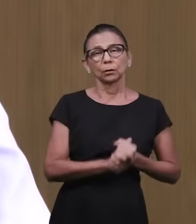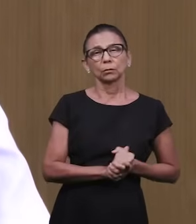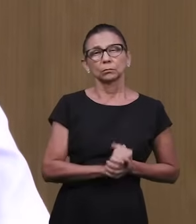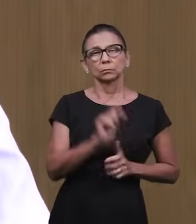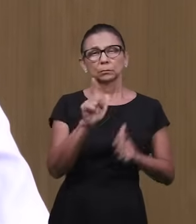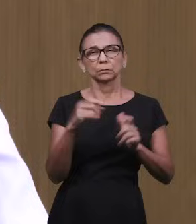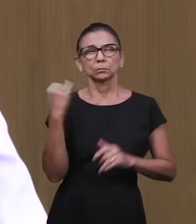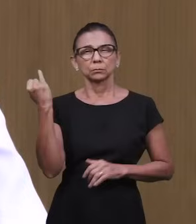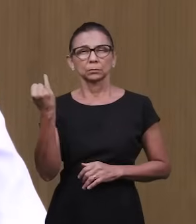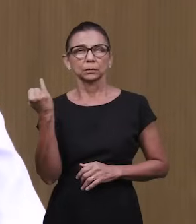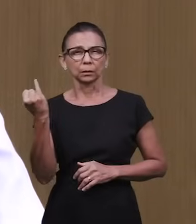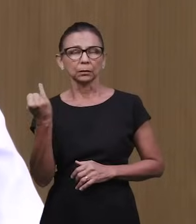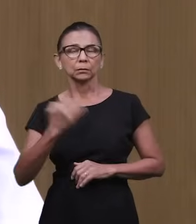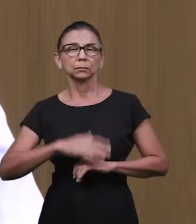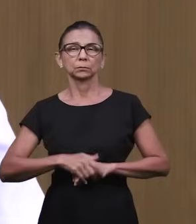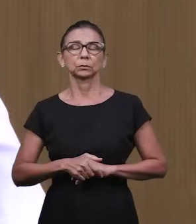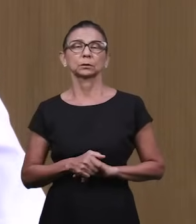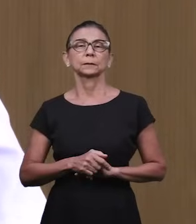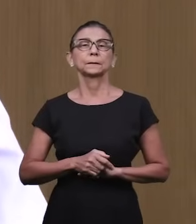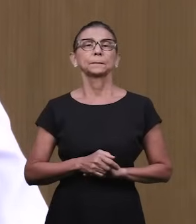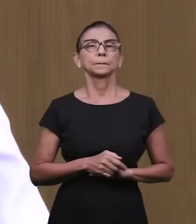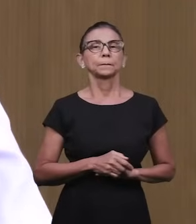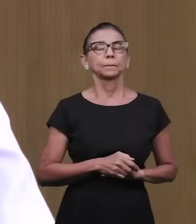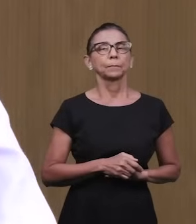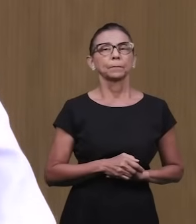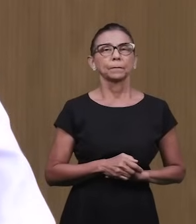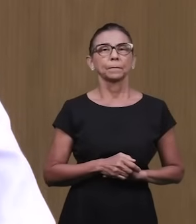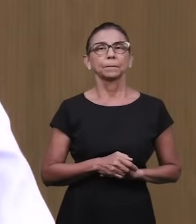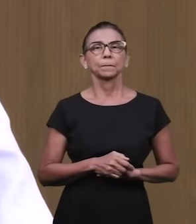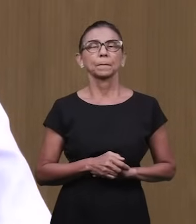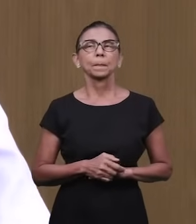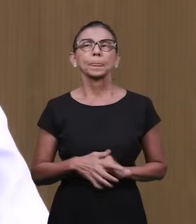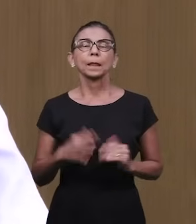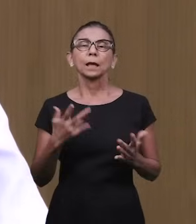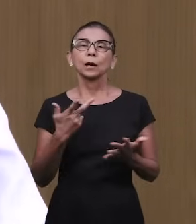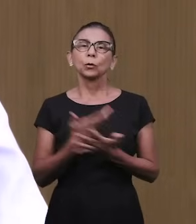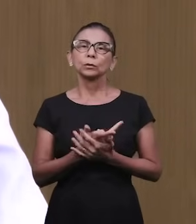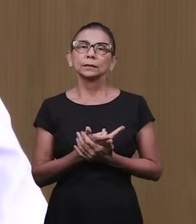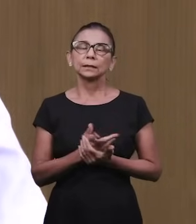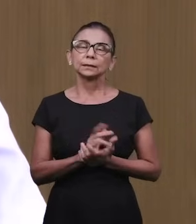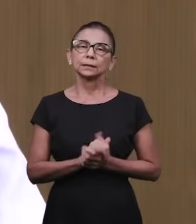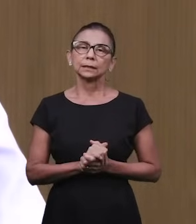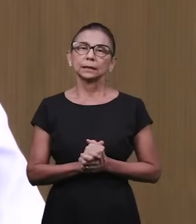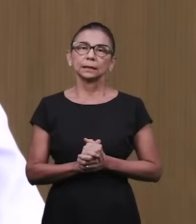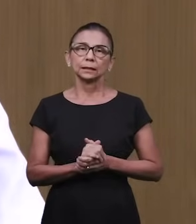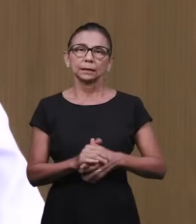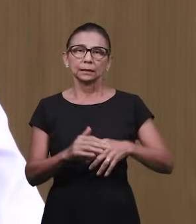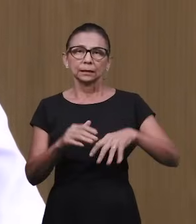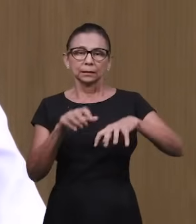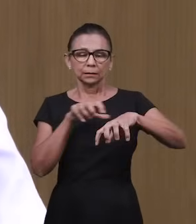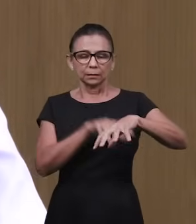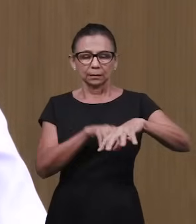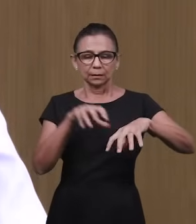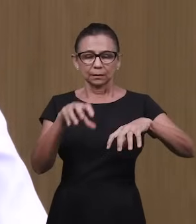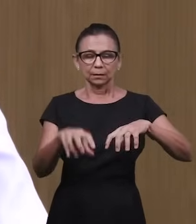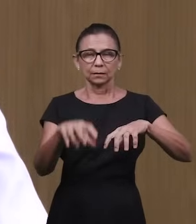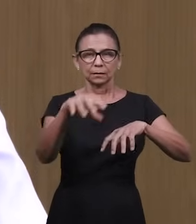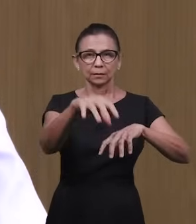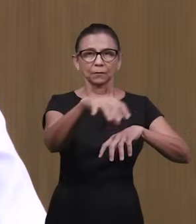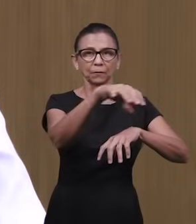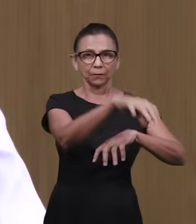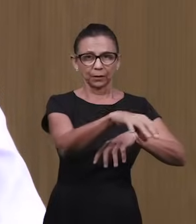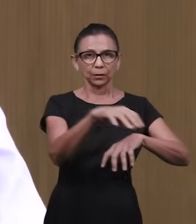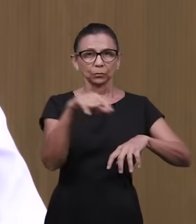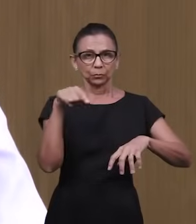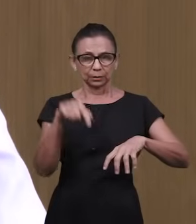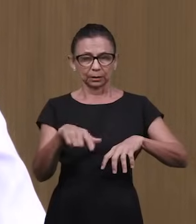pároco, o sacerdote que estava em cada feudo, ele passou a canalizar